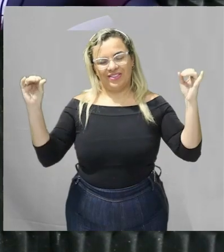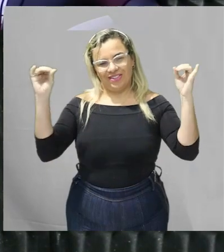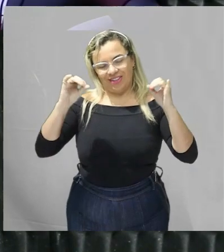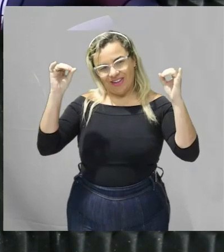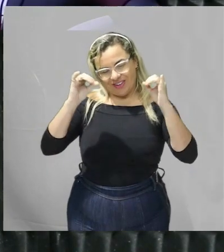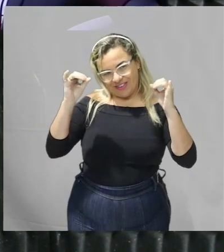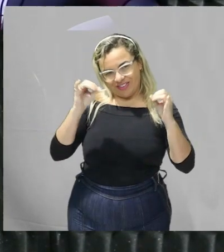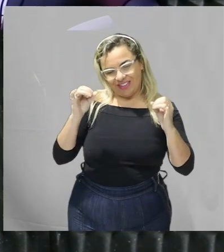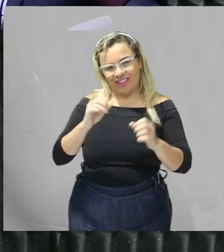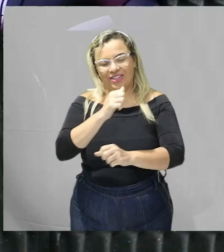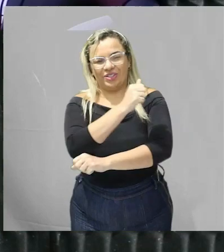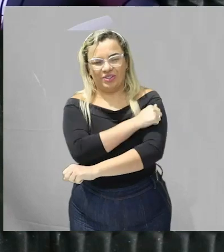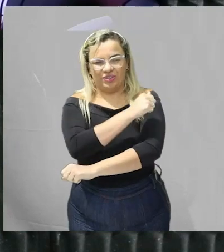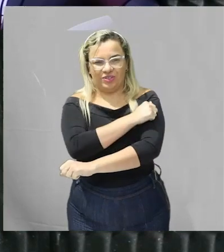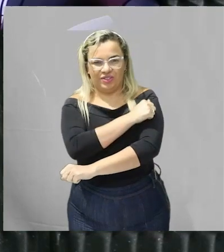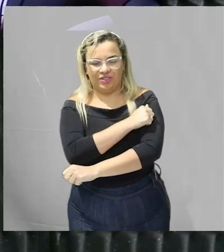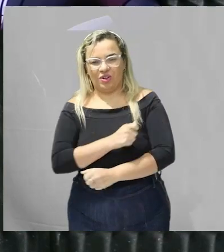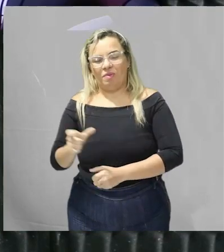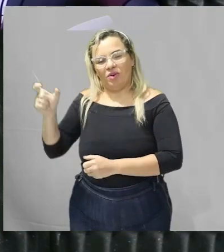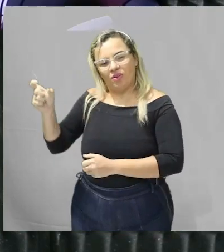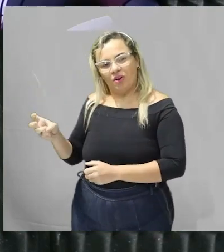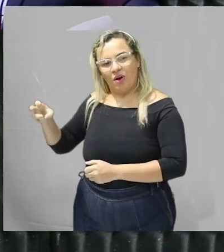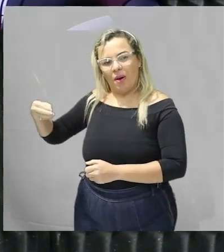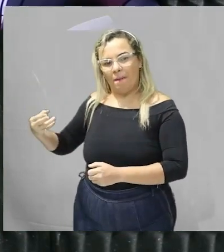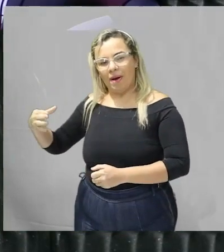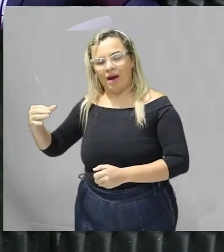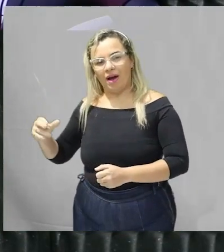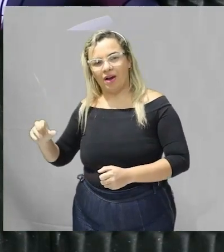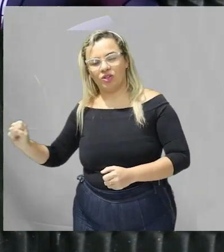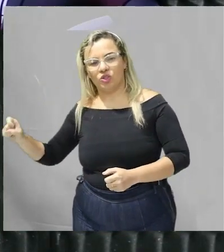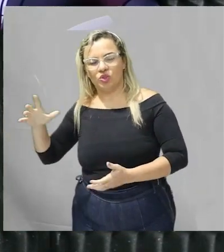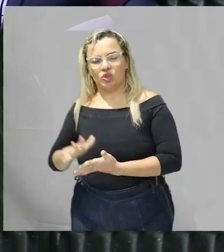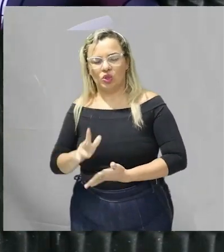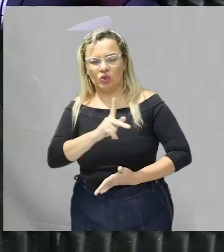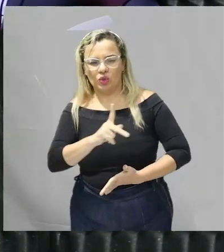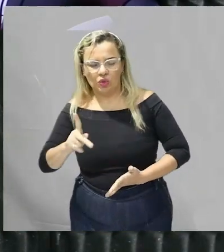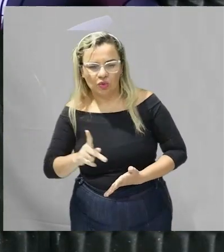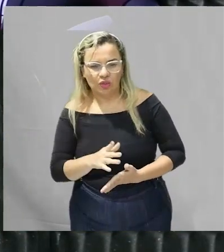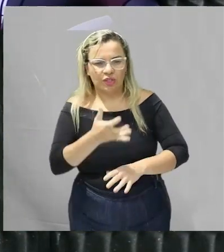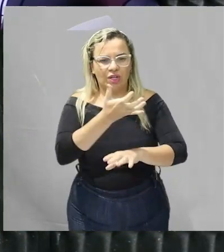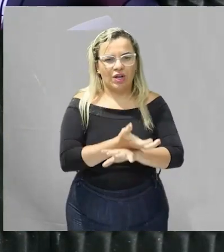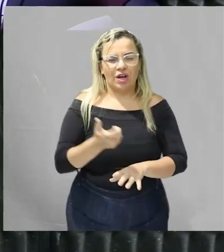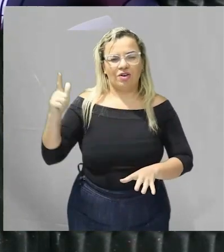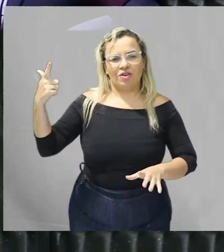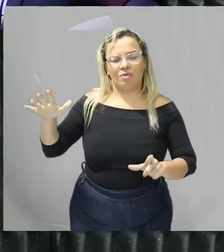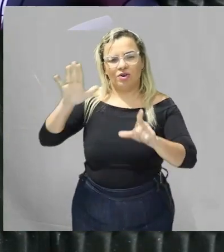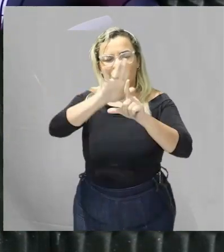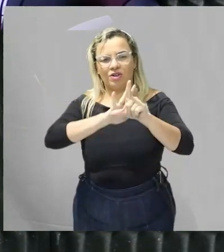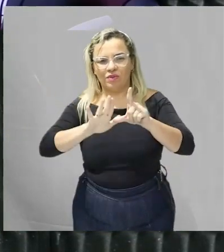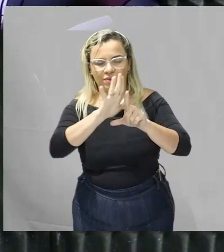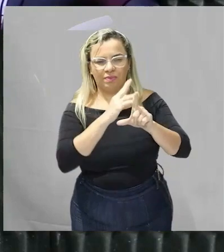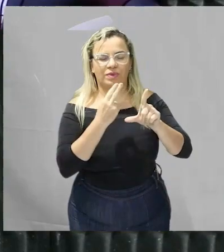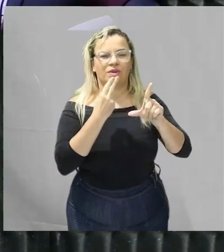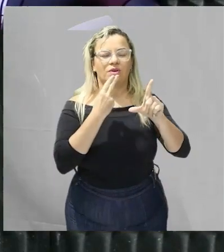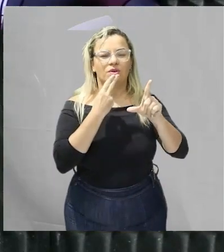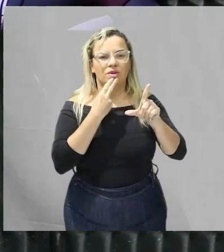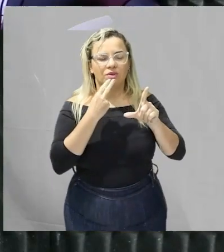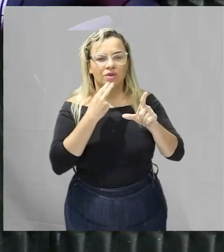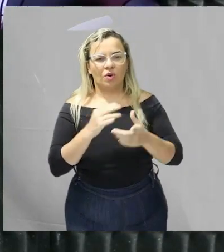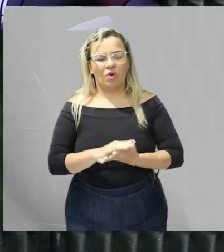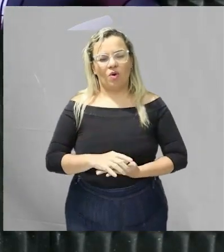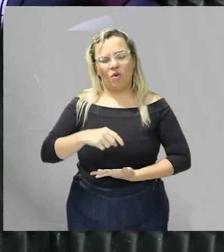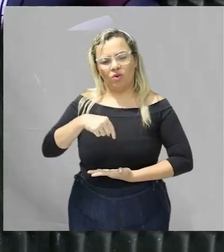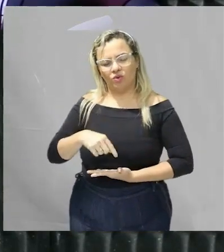Salve, salve, galerinha! Sou o professor Marcos Vinícius, teu professor de Geografia da plataforma Gonçalves Dias, para